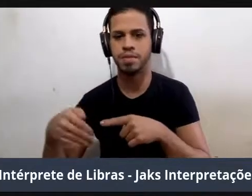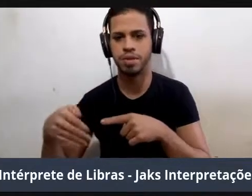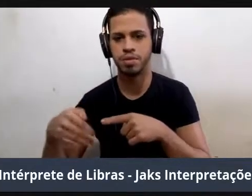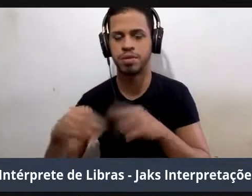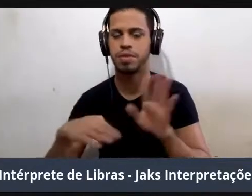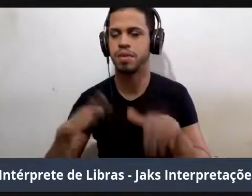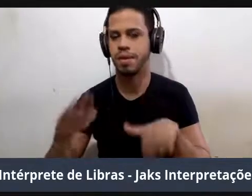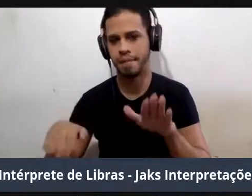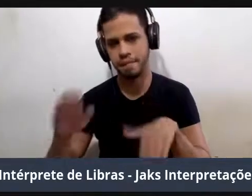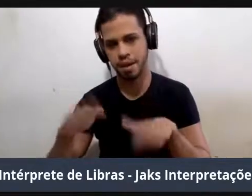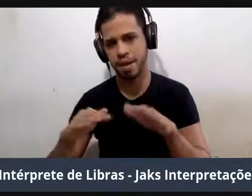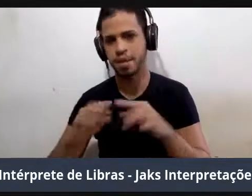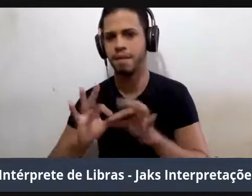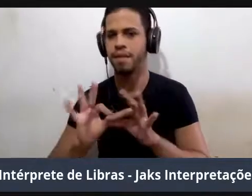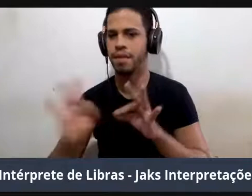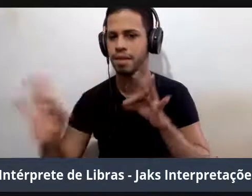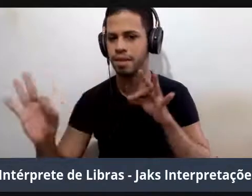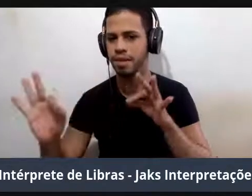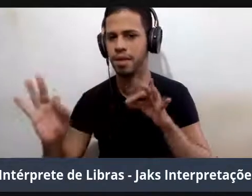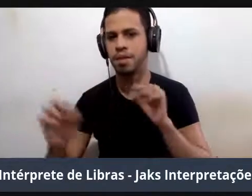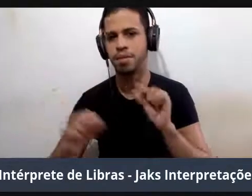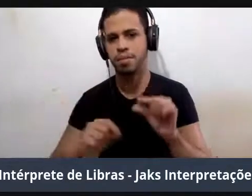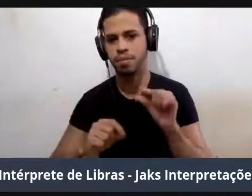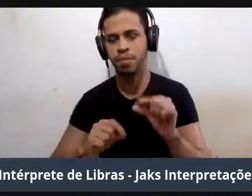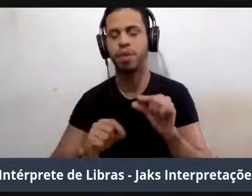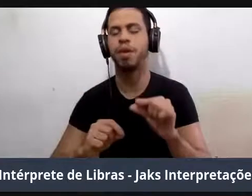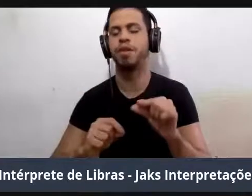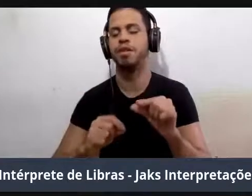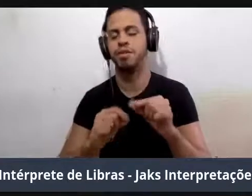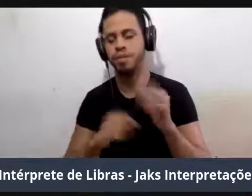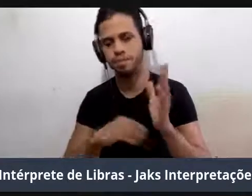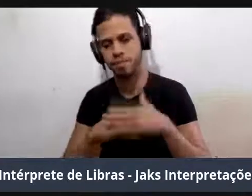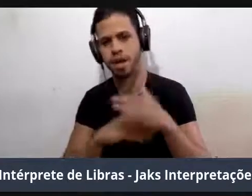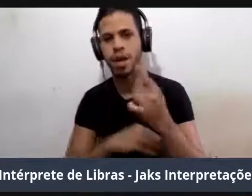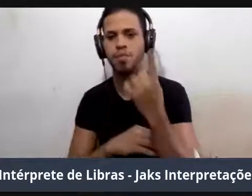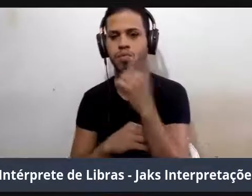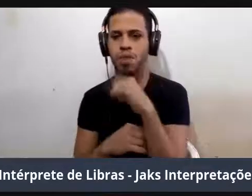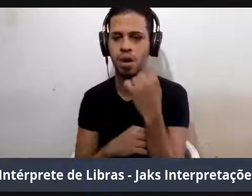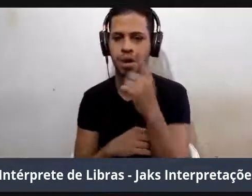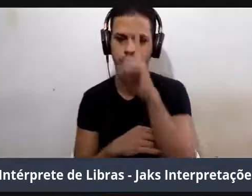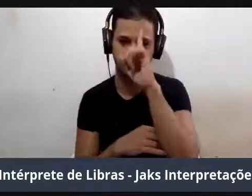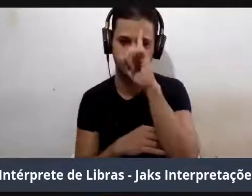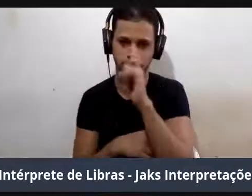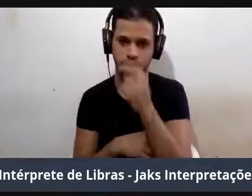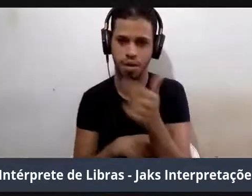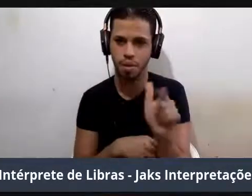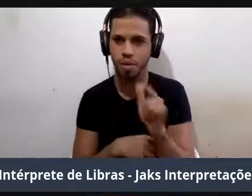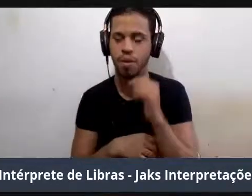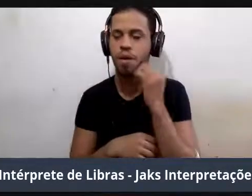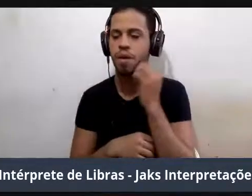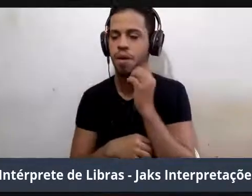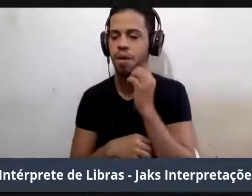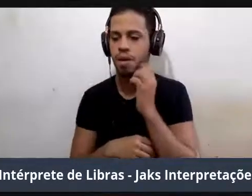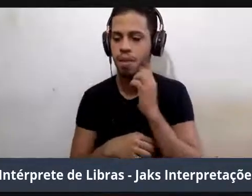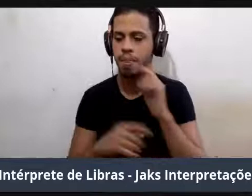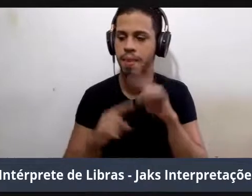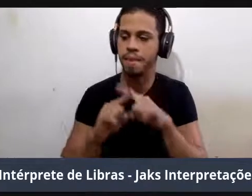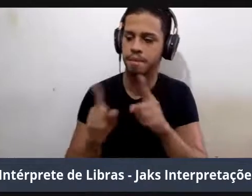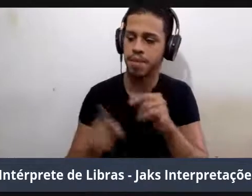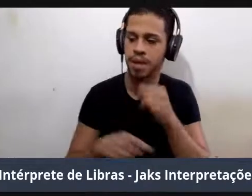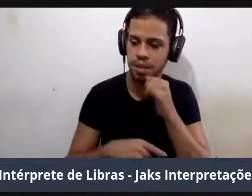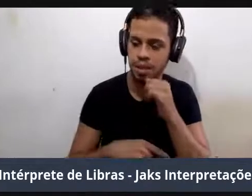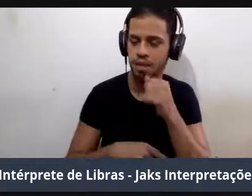mais distante. Paulo Afonso Petrolândia, que vai uma hora. Mas e aqui elas